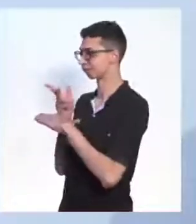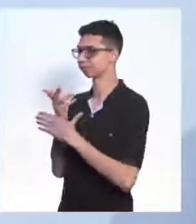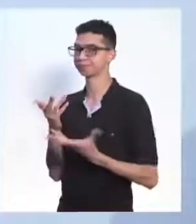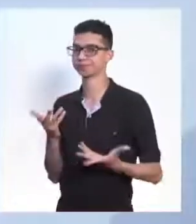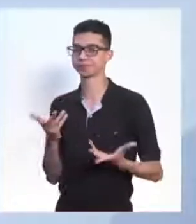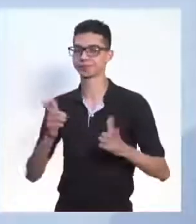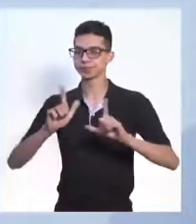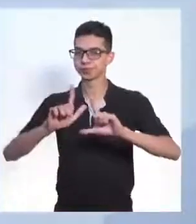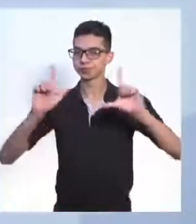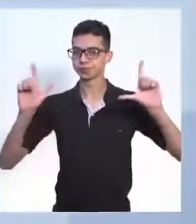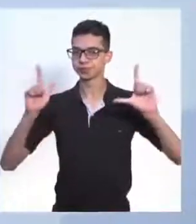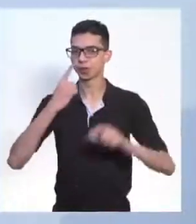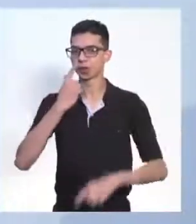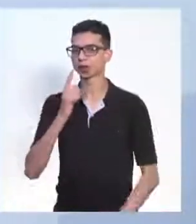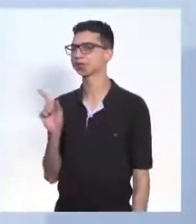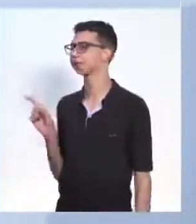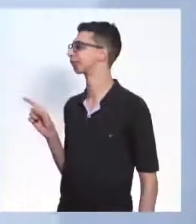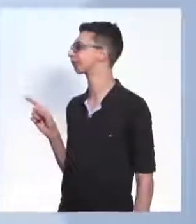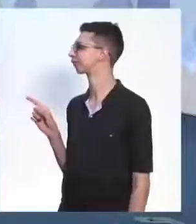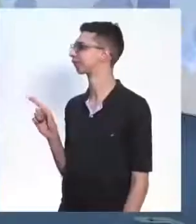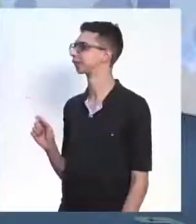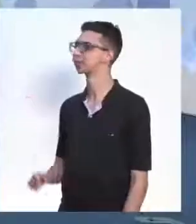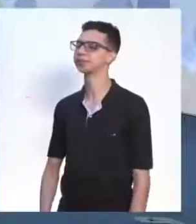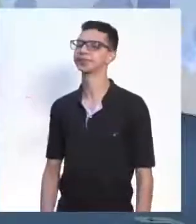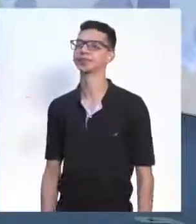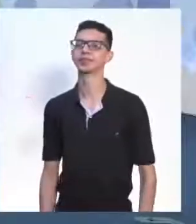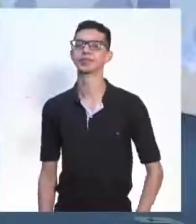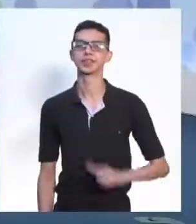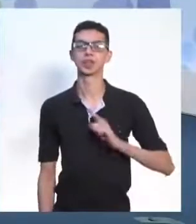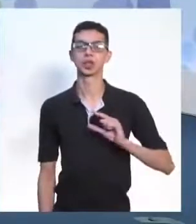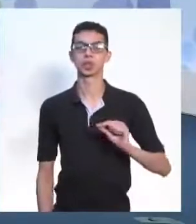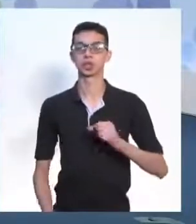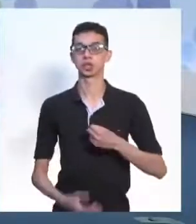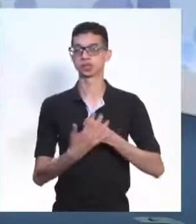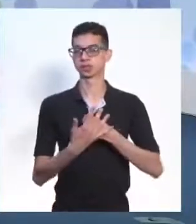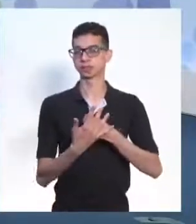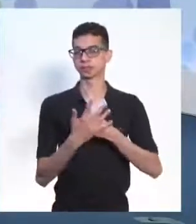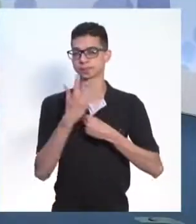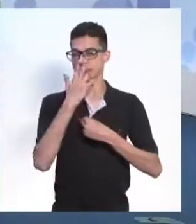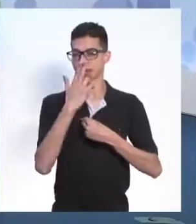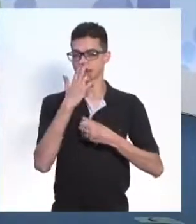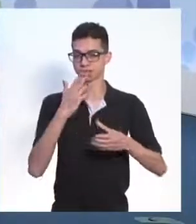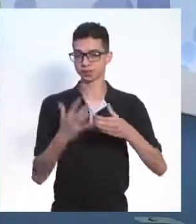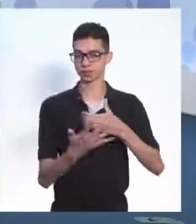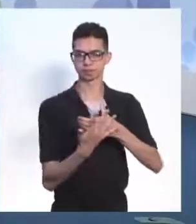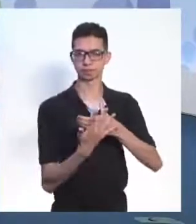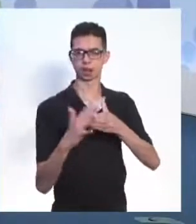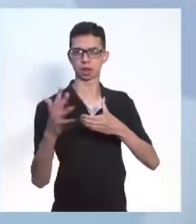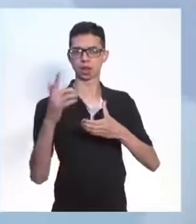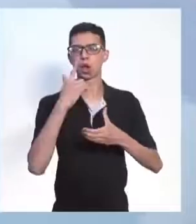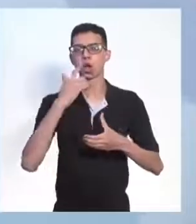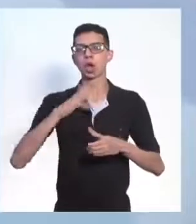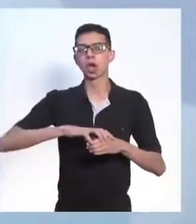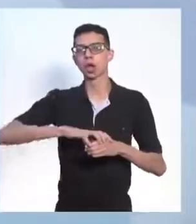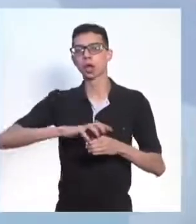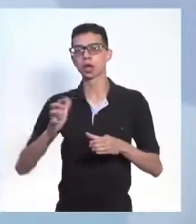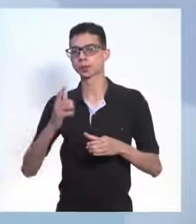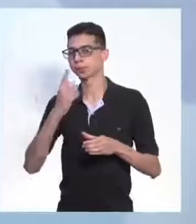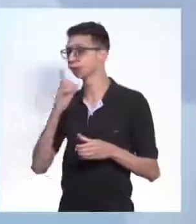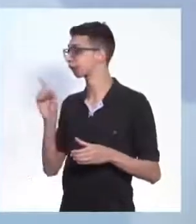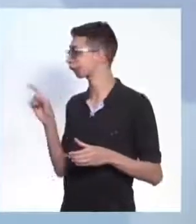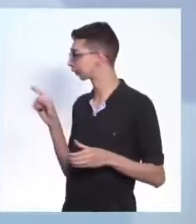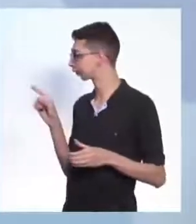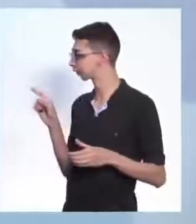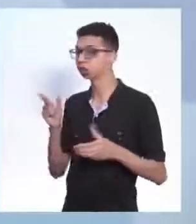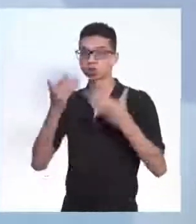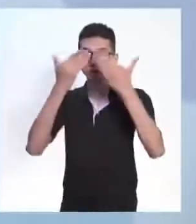o zoom aqui. Tá batendo o reflexo. Então, deixa eu abrir. Ó. Opa! Ó, Jonas já tá querendo... Peraí,